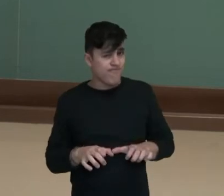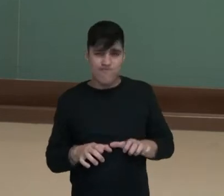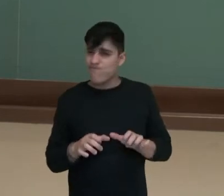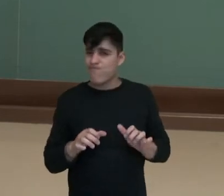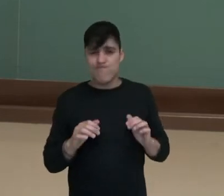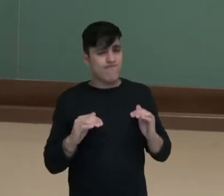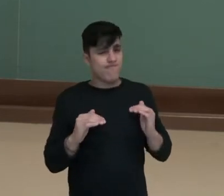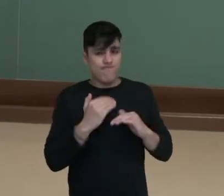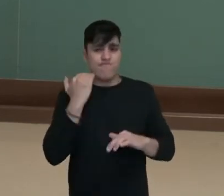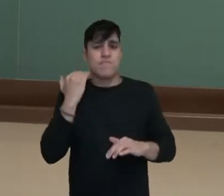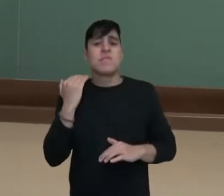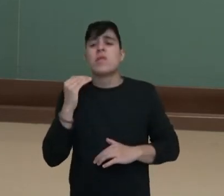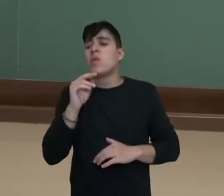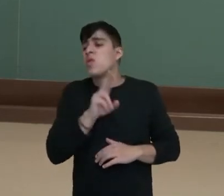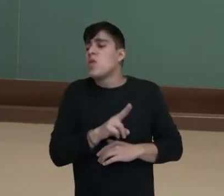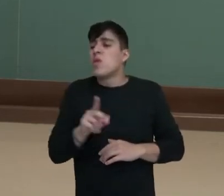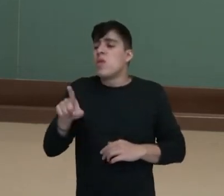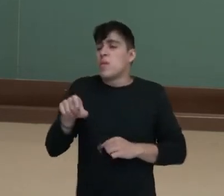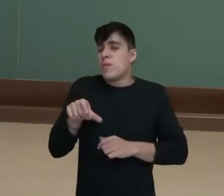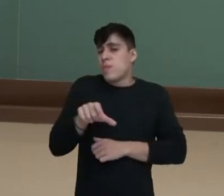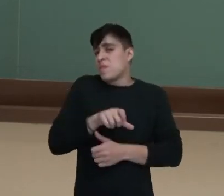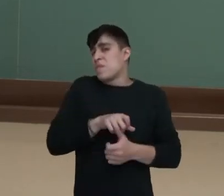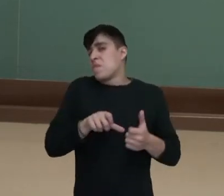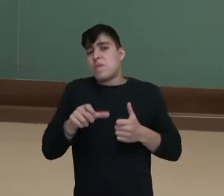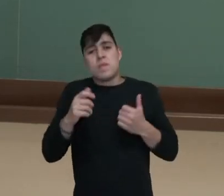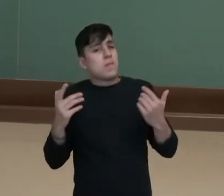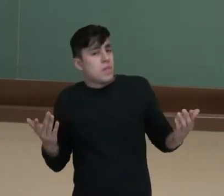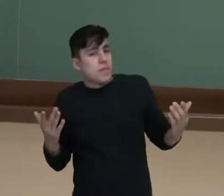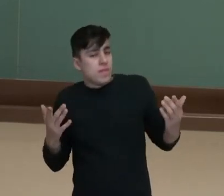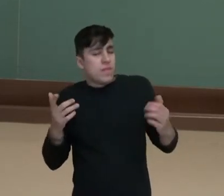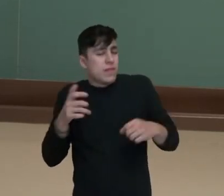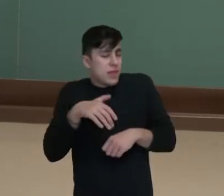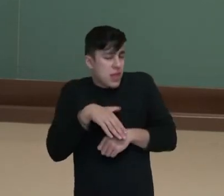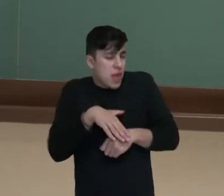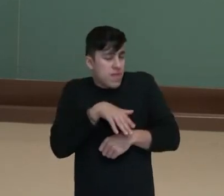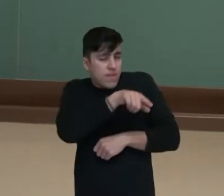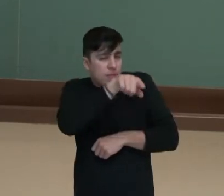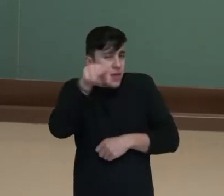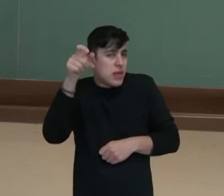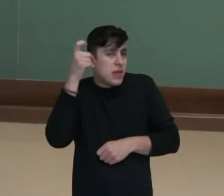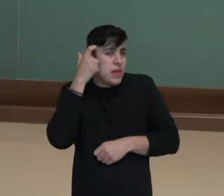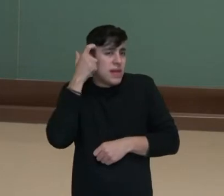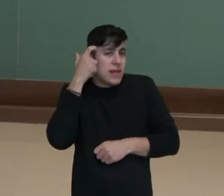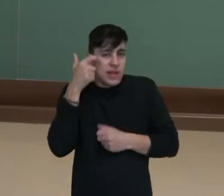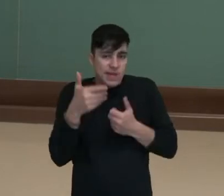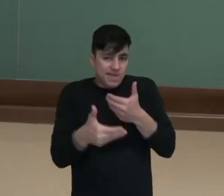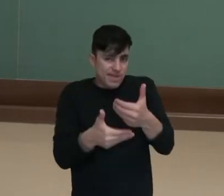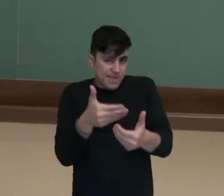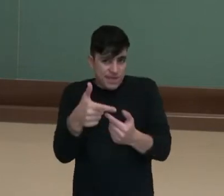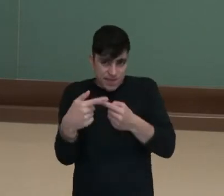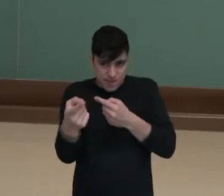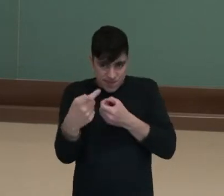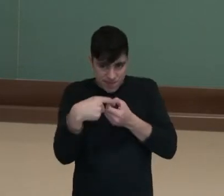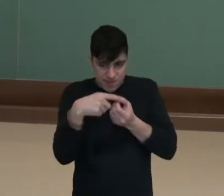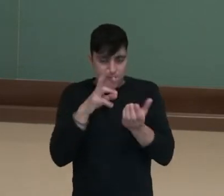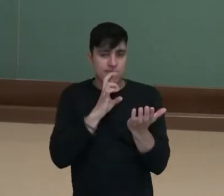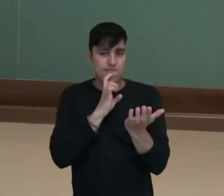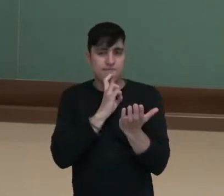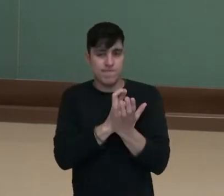Então, qual é o nome dessa alteração cromossômica? Vou dar um tempo para vocês pensarem e volto com a resposta.